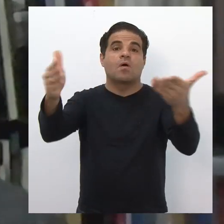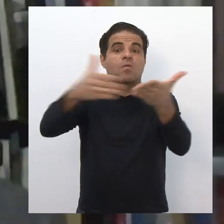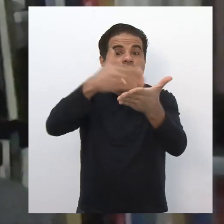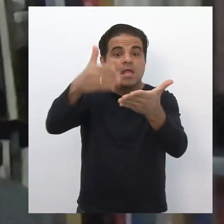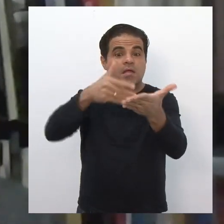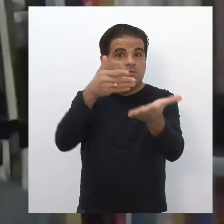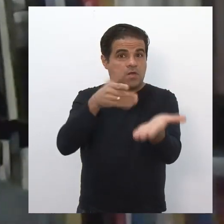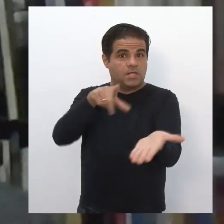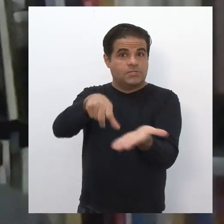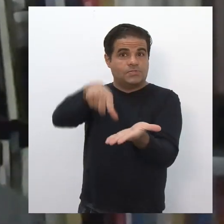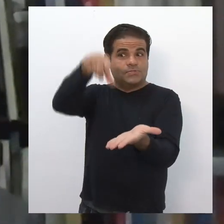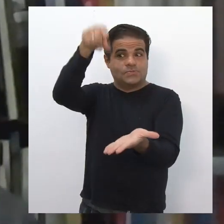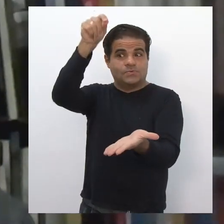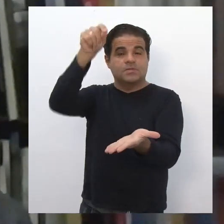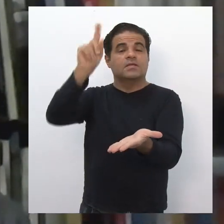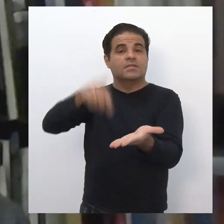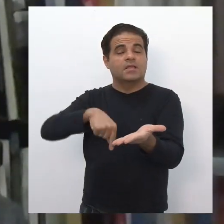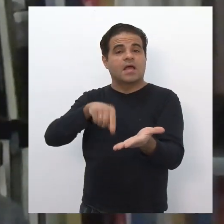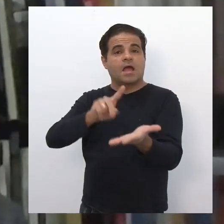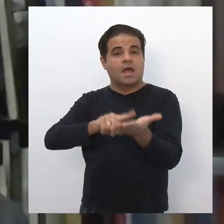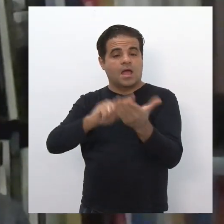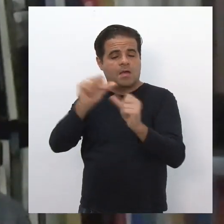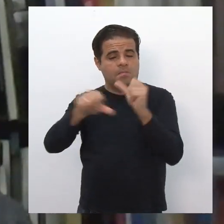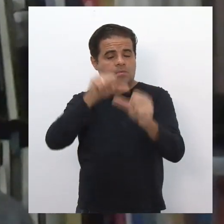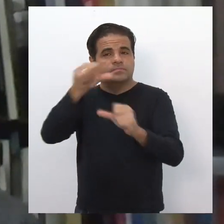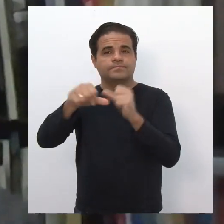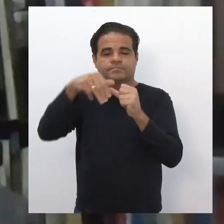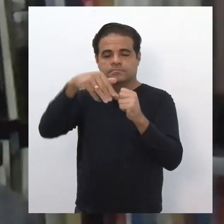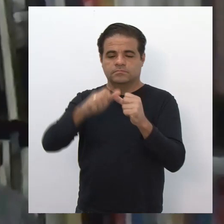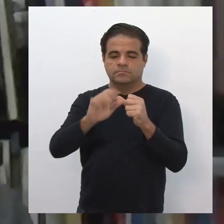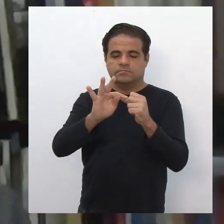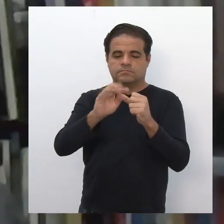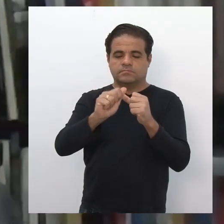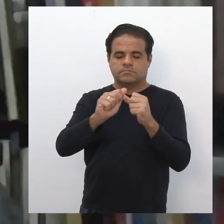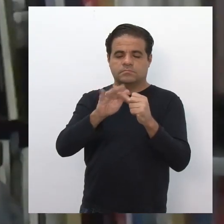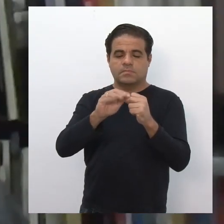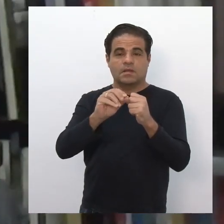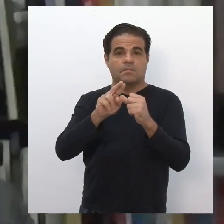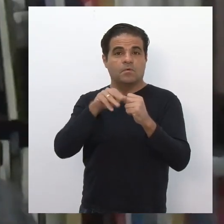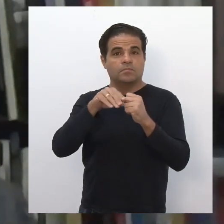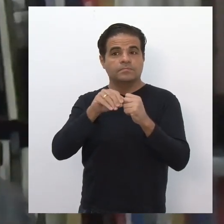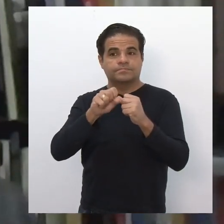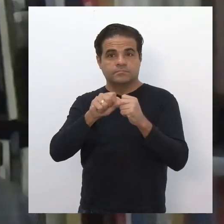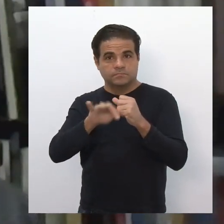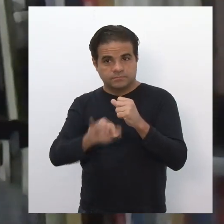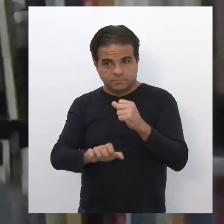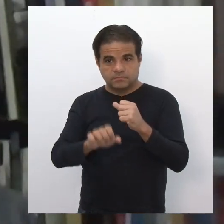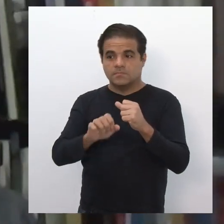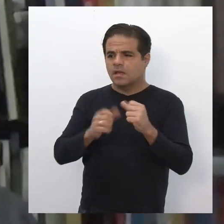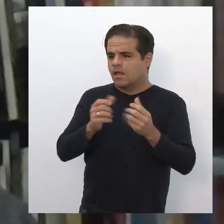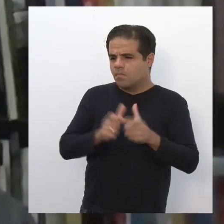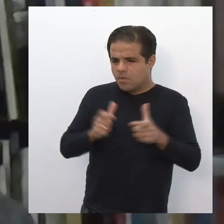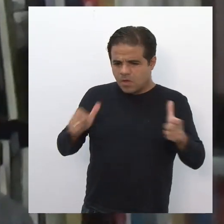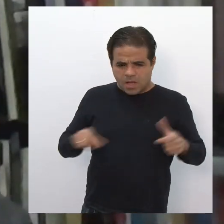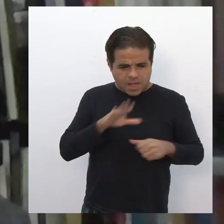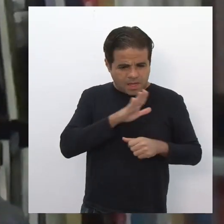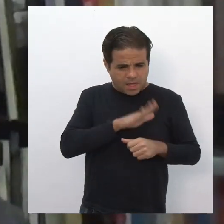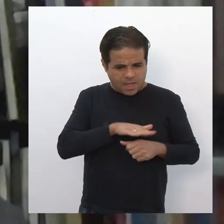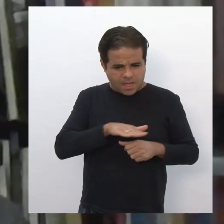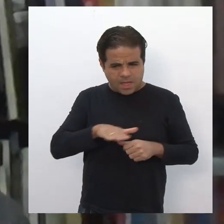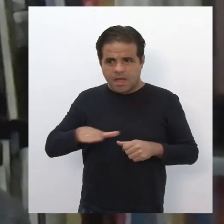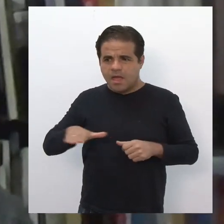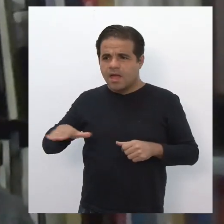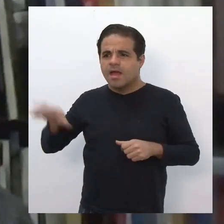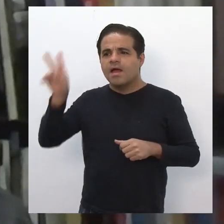foi escolhido foi A Metamorfose, do Franz Kafka, né? Então, como a grande maioria do público eram de crianças e adolescentes, eu lembrei